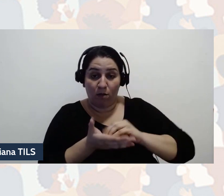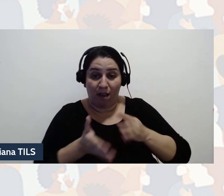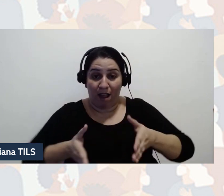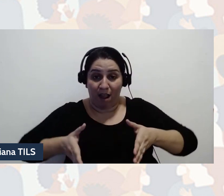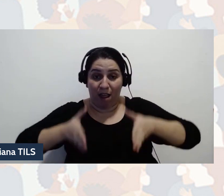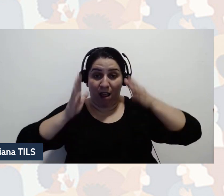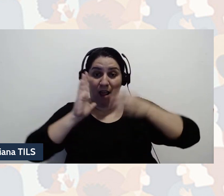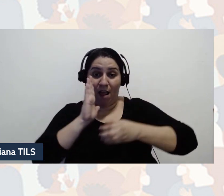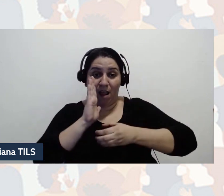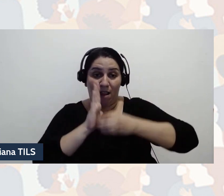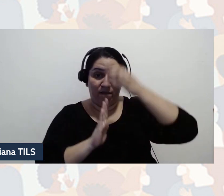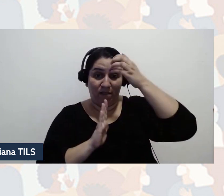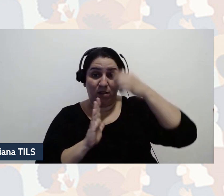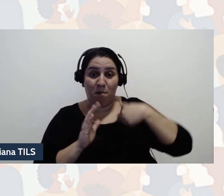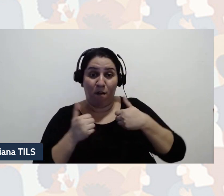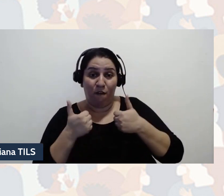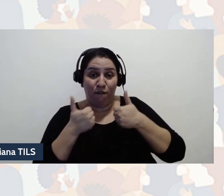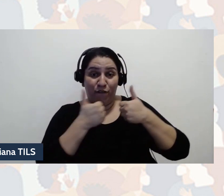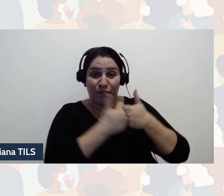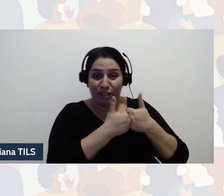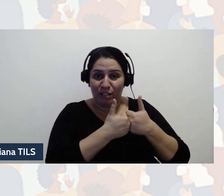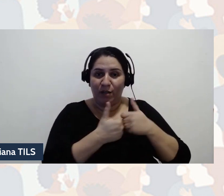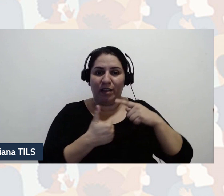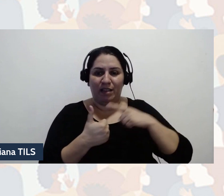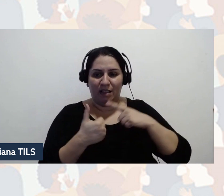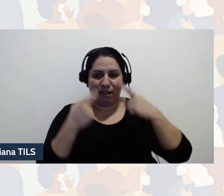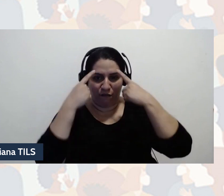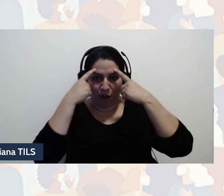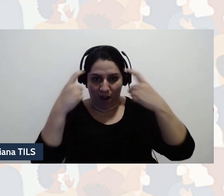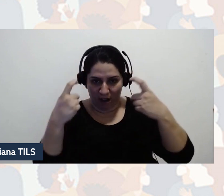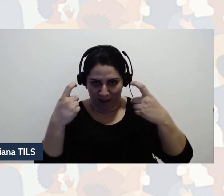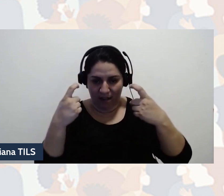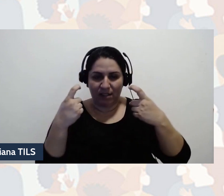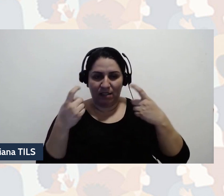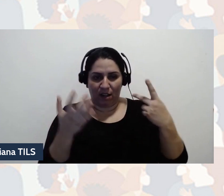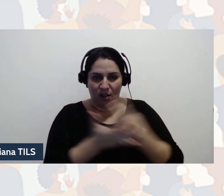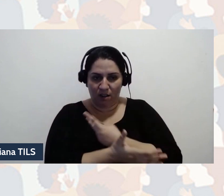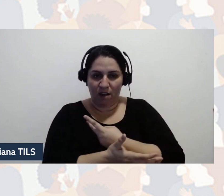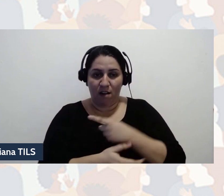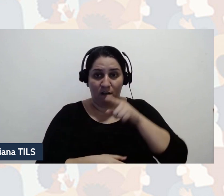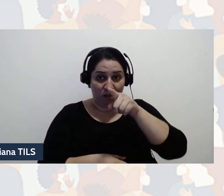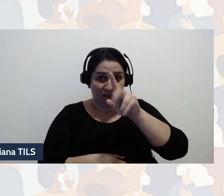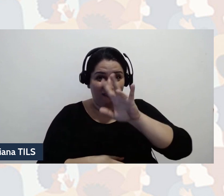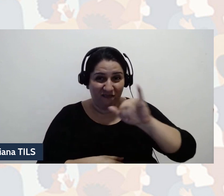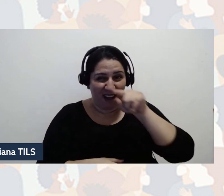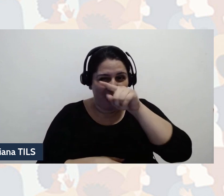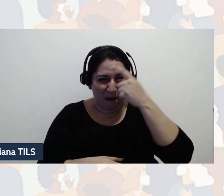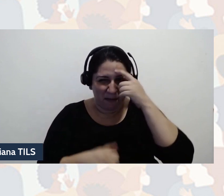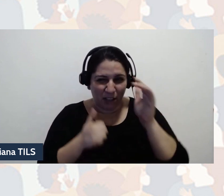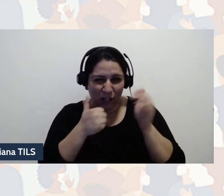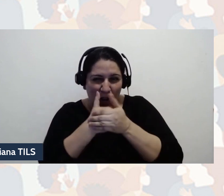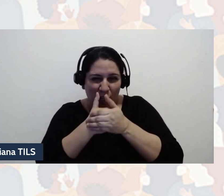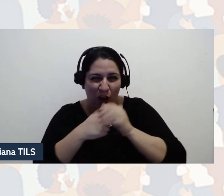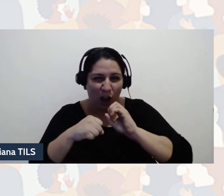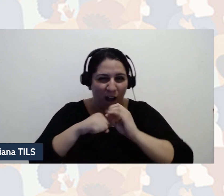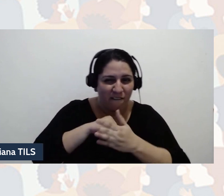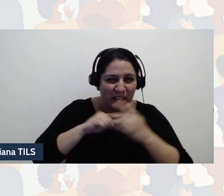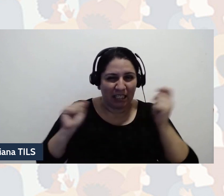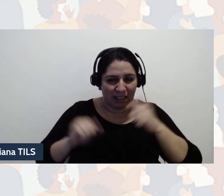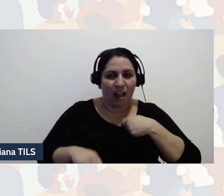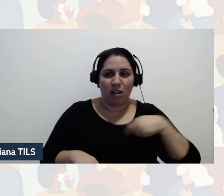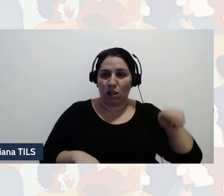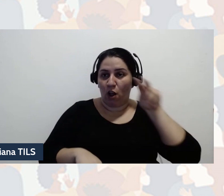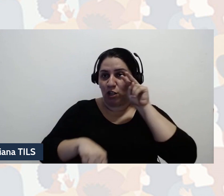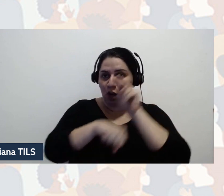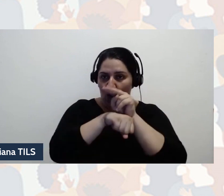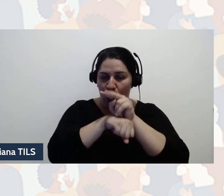"Vizinho agressor, com pandemia ou não, violência contra a mulher é crime. Você não vai se esconder atrás da Covid-19. Estamos de